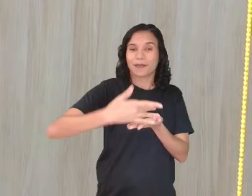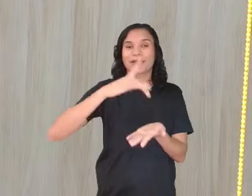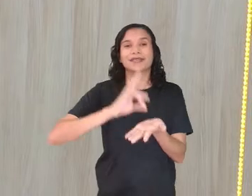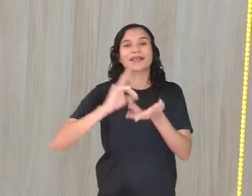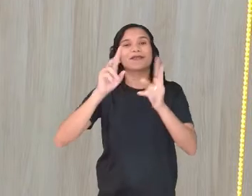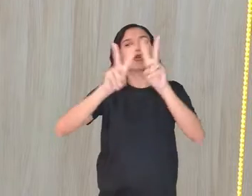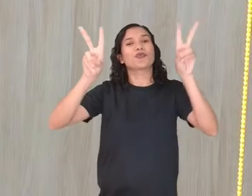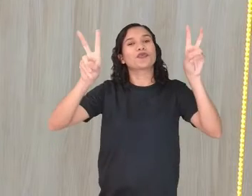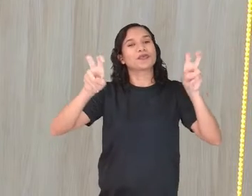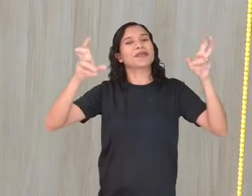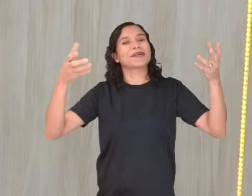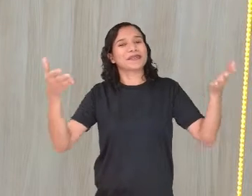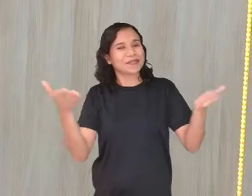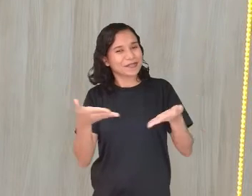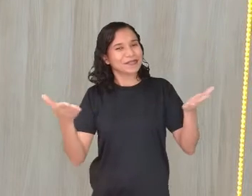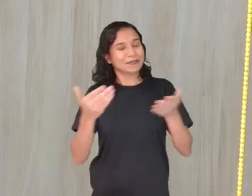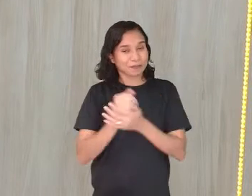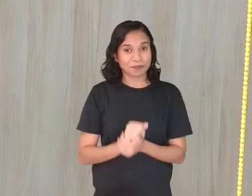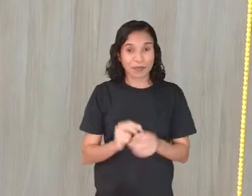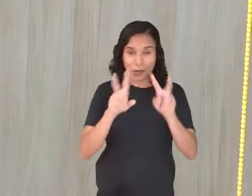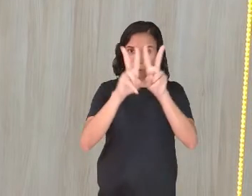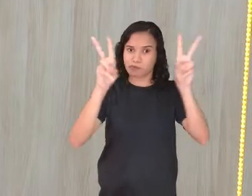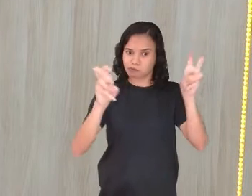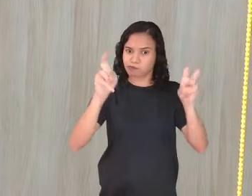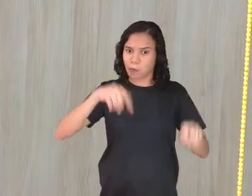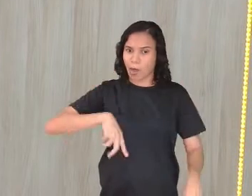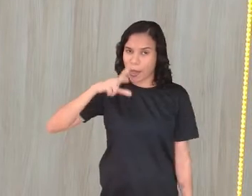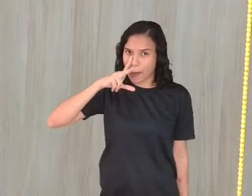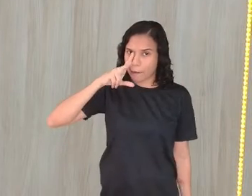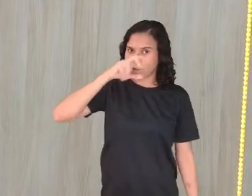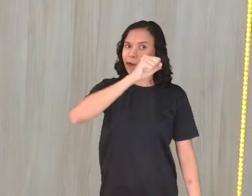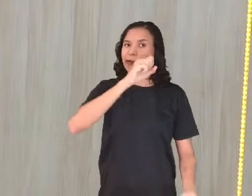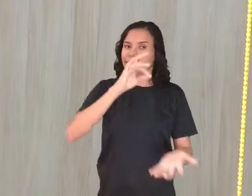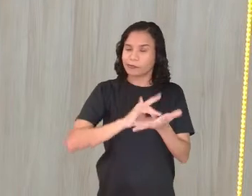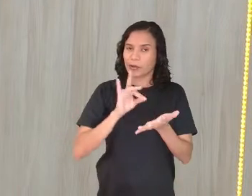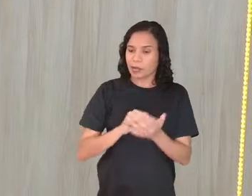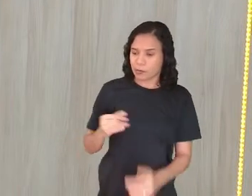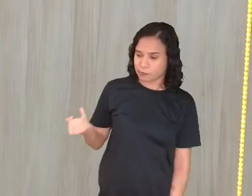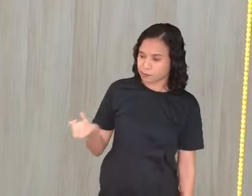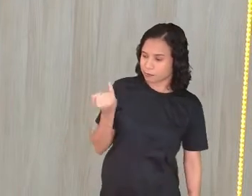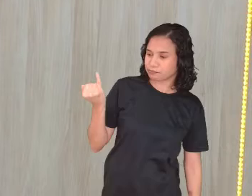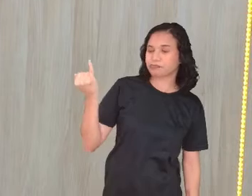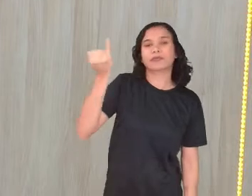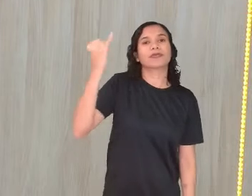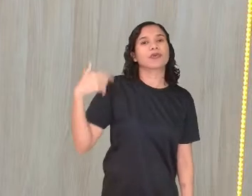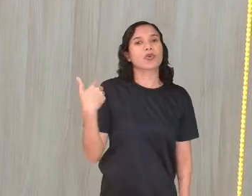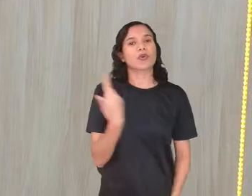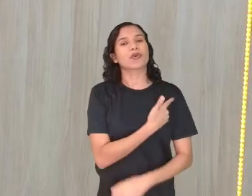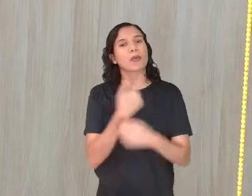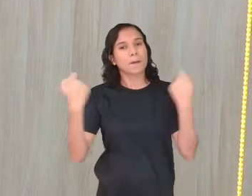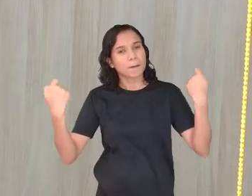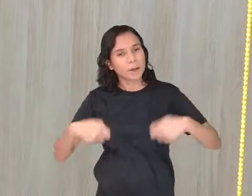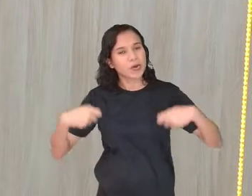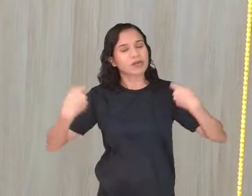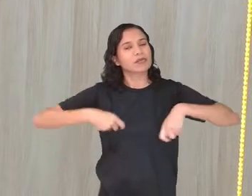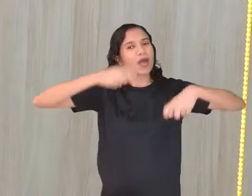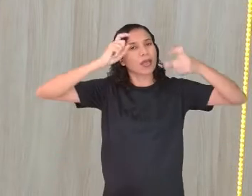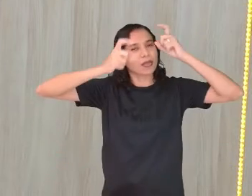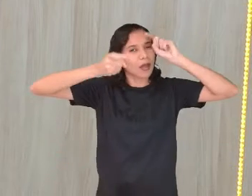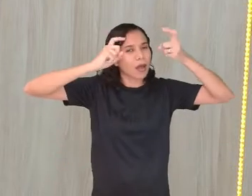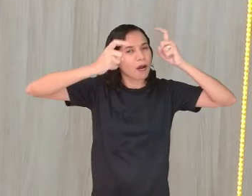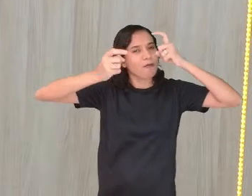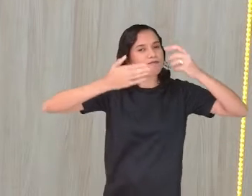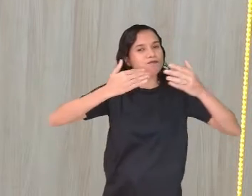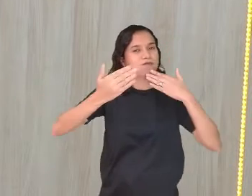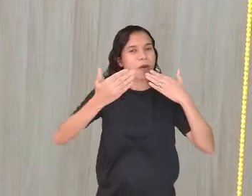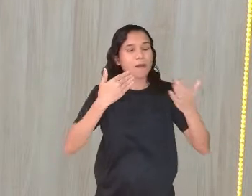nossa temática, né? Uma temática muito forte e muito importante que a gente precisa discutir,